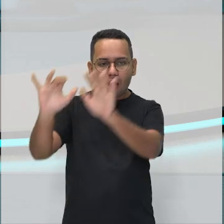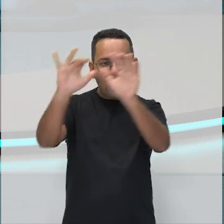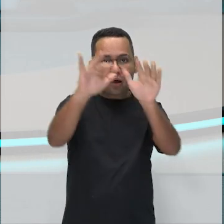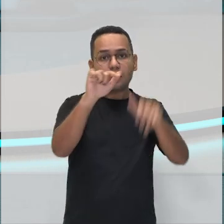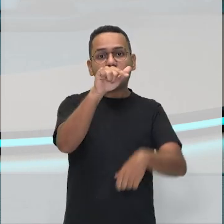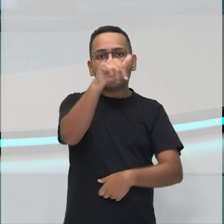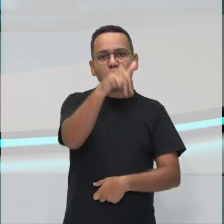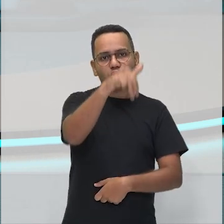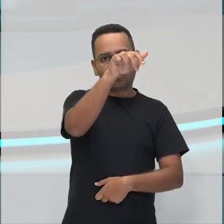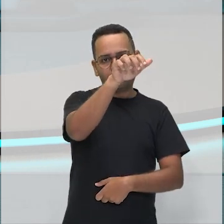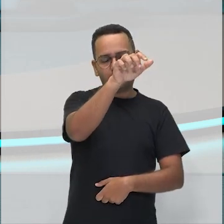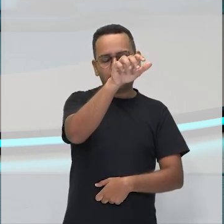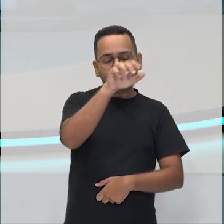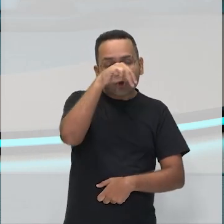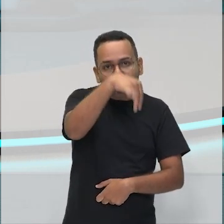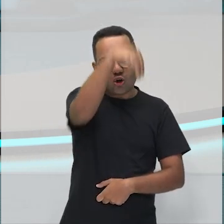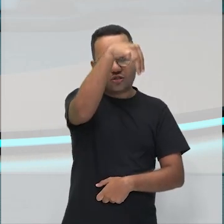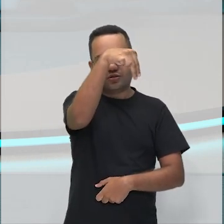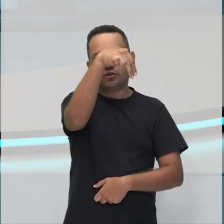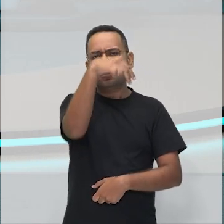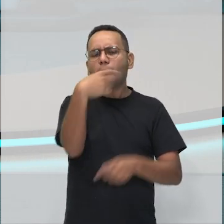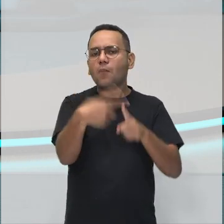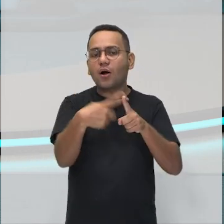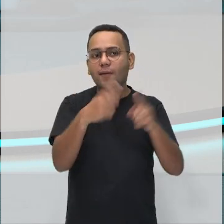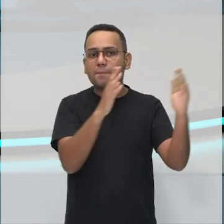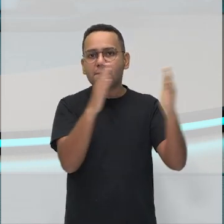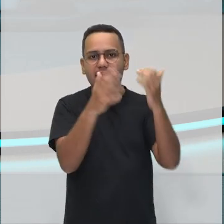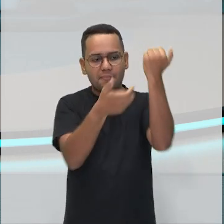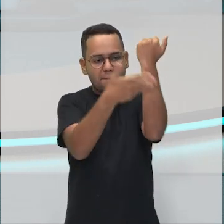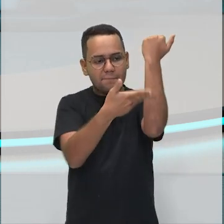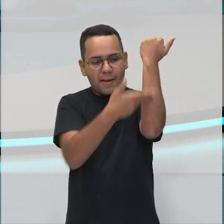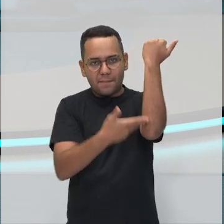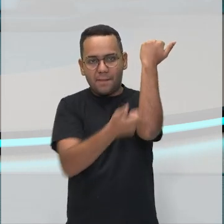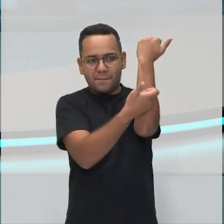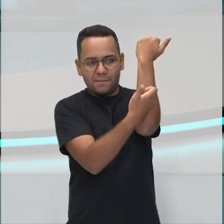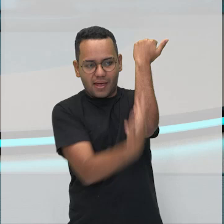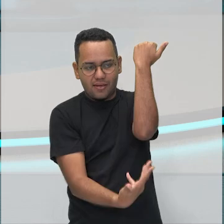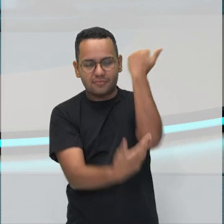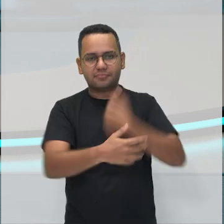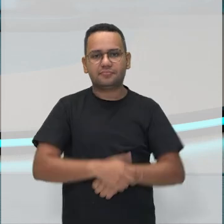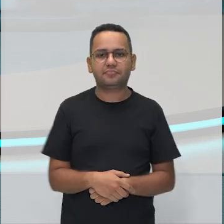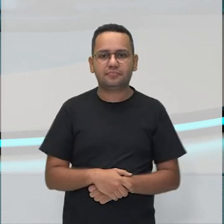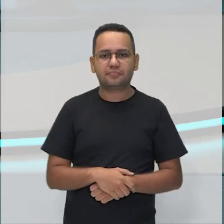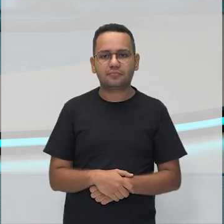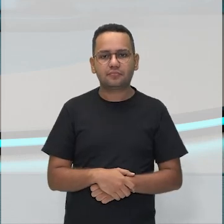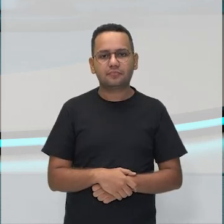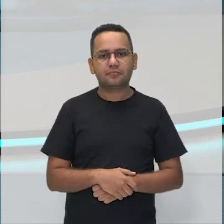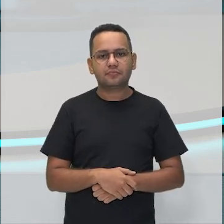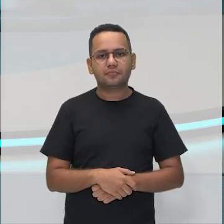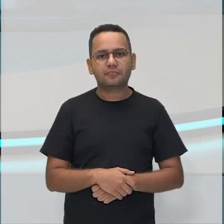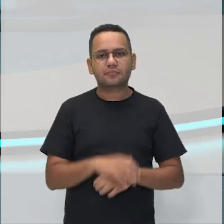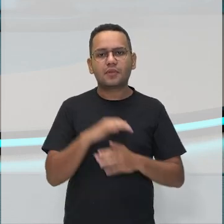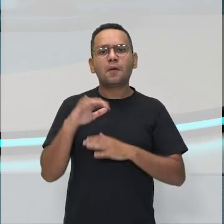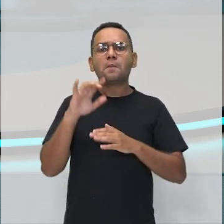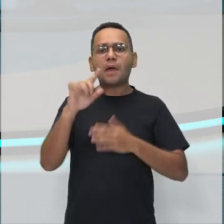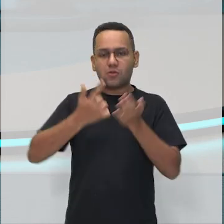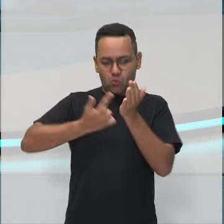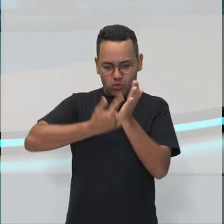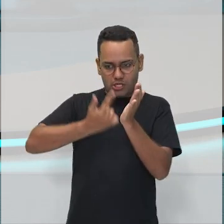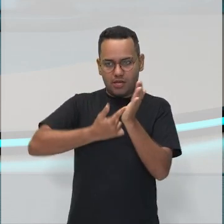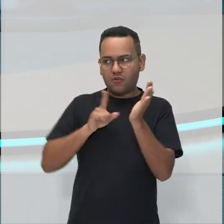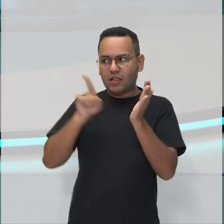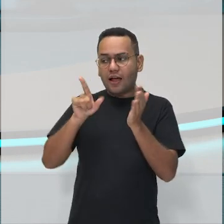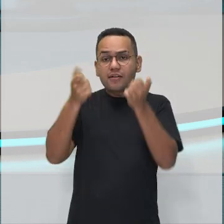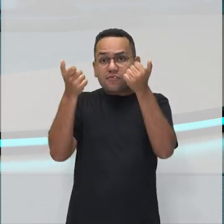ter nesse período o ciclo da borracha. E nessa obra, o 15, até se menciona também, Chico Bento ele fica